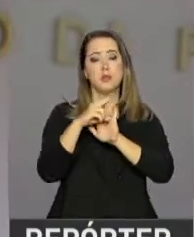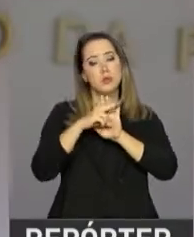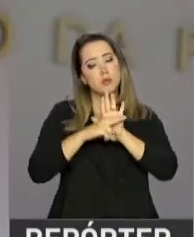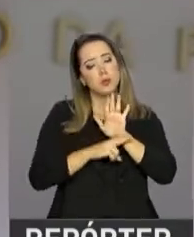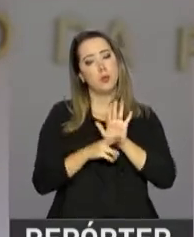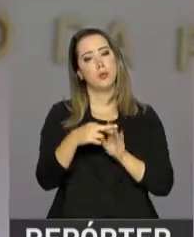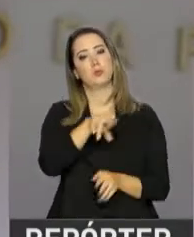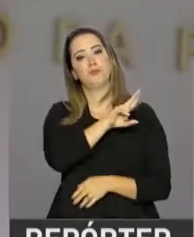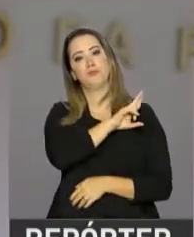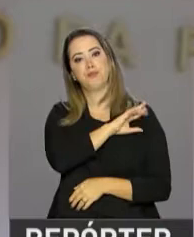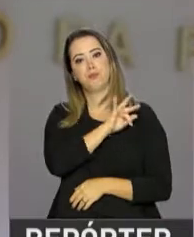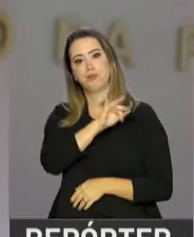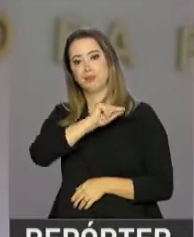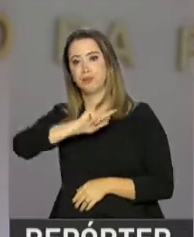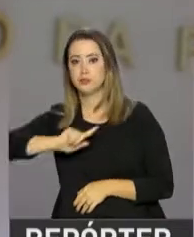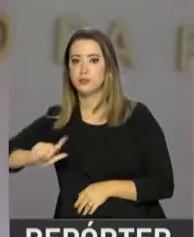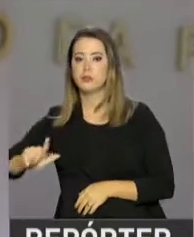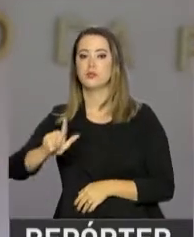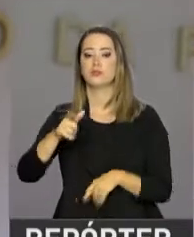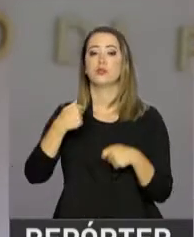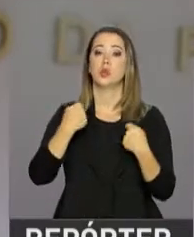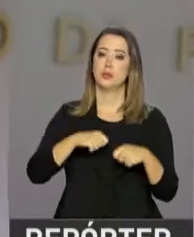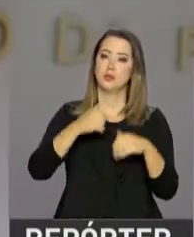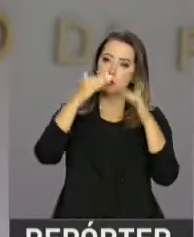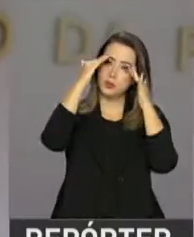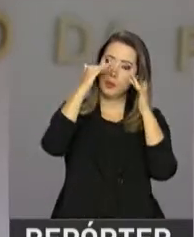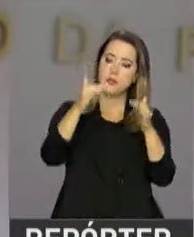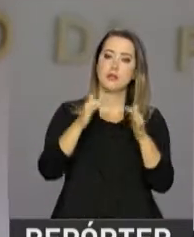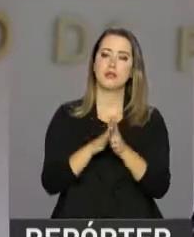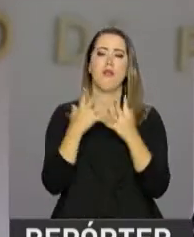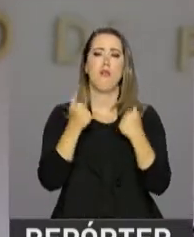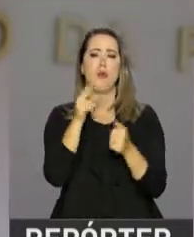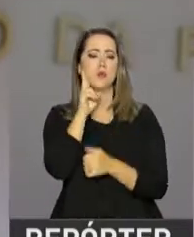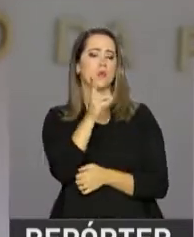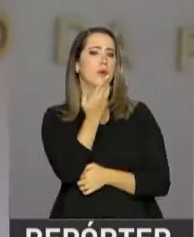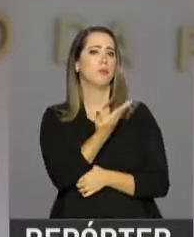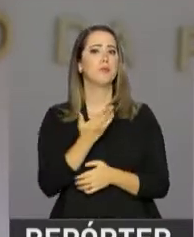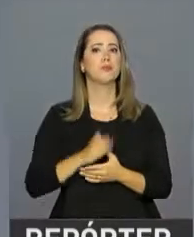a responsabilidade fiscal no país sejam cumpridas. Vamos ouvi-lo.